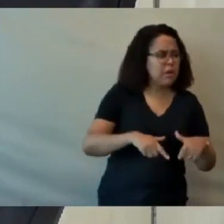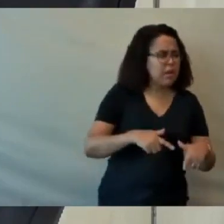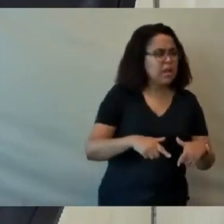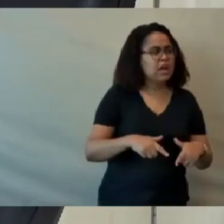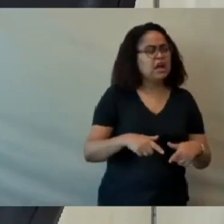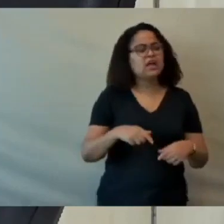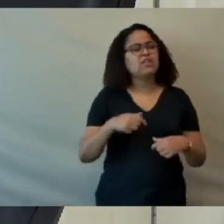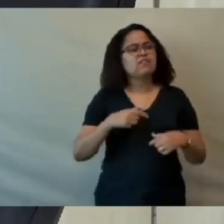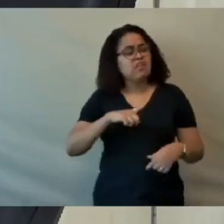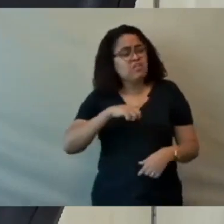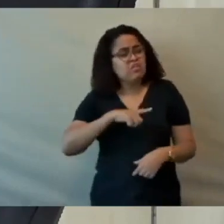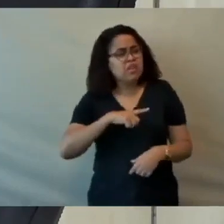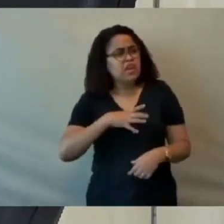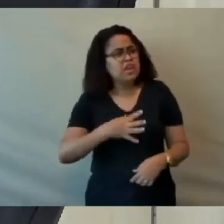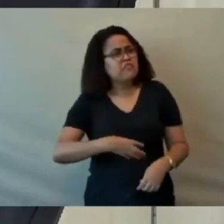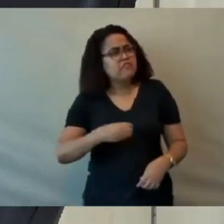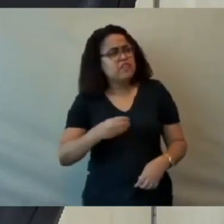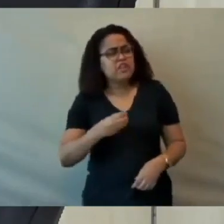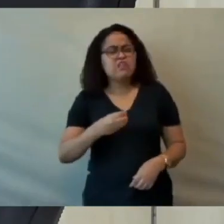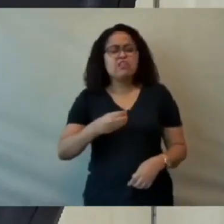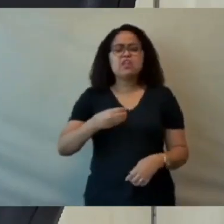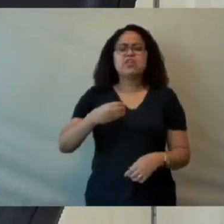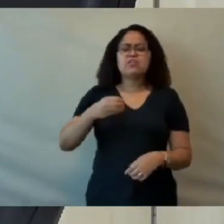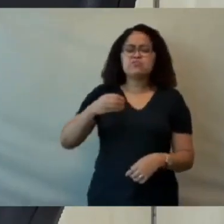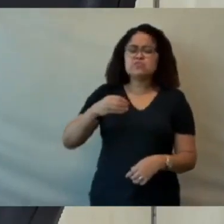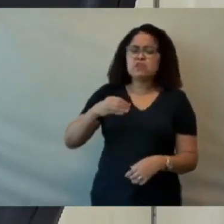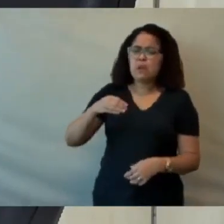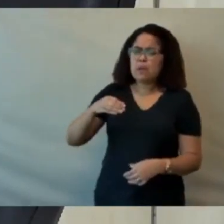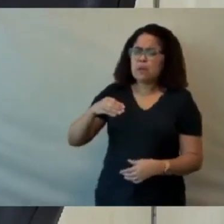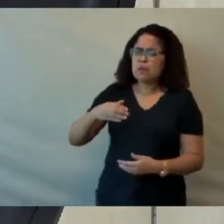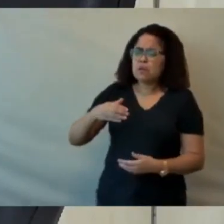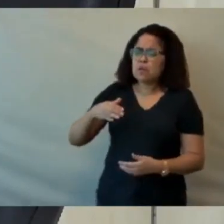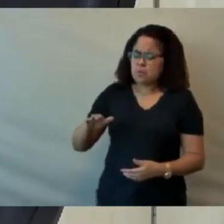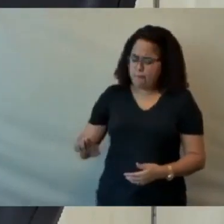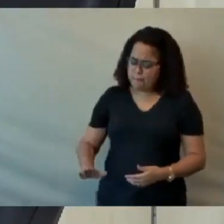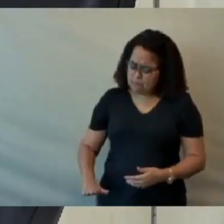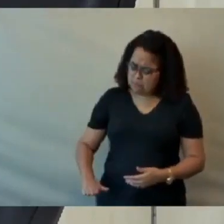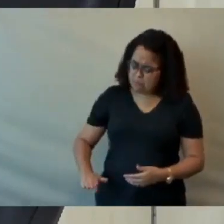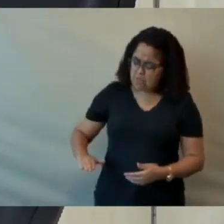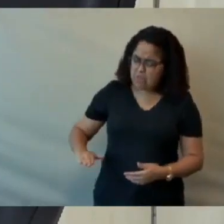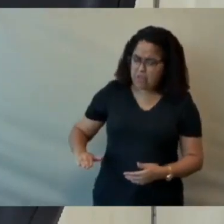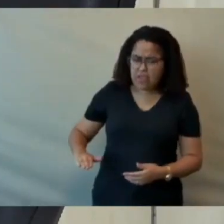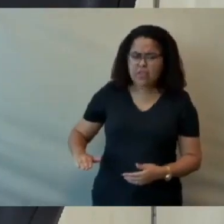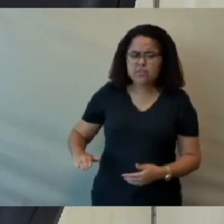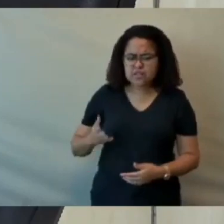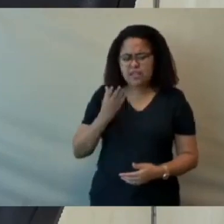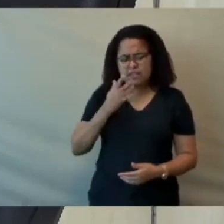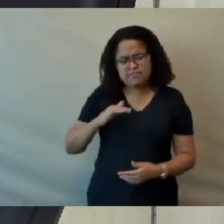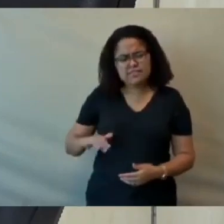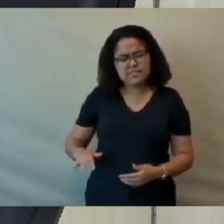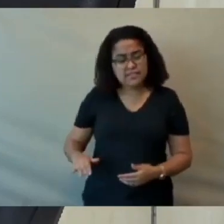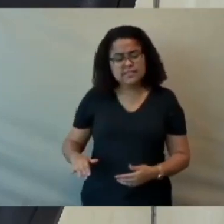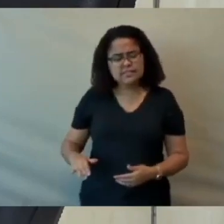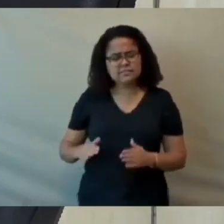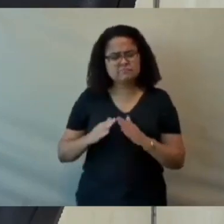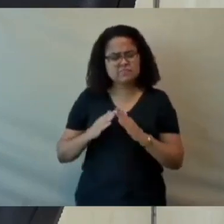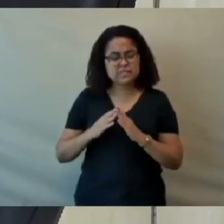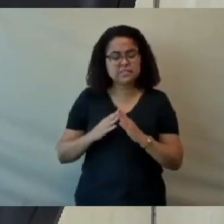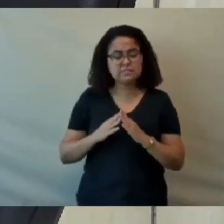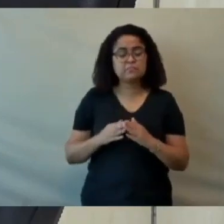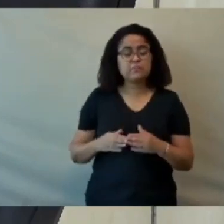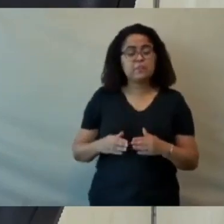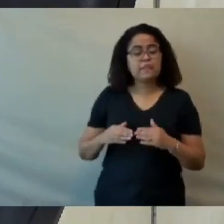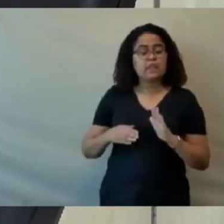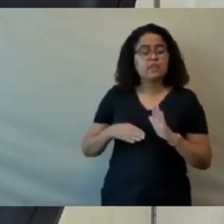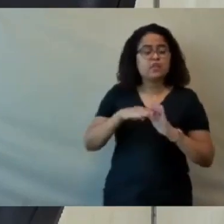suporte. A gente entende que a prefeitura tem a disponibilidade, estou até com o programa aberto aqui, mas ele não é suficiente,